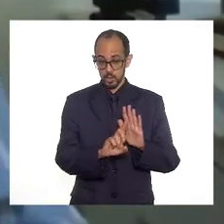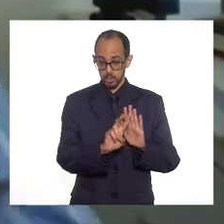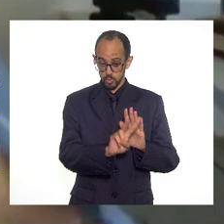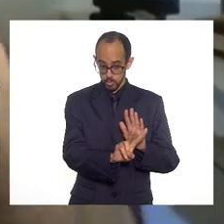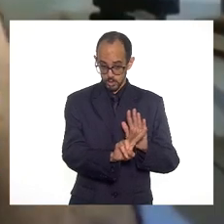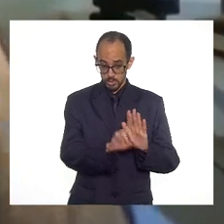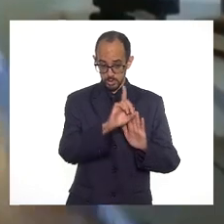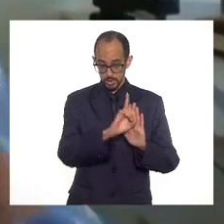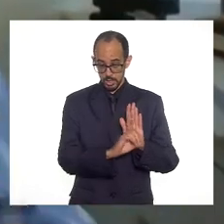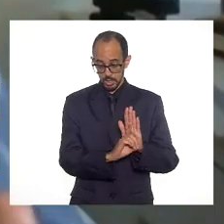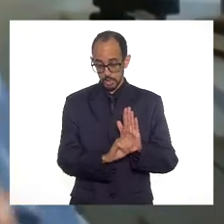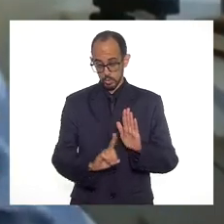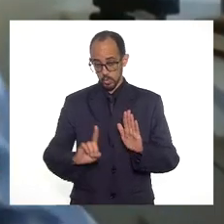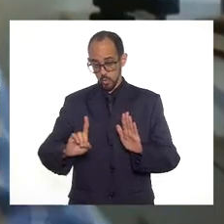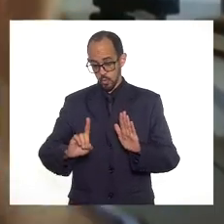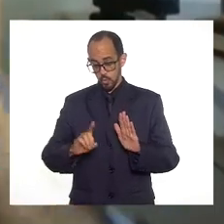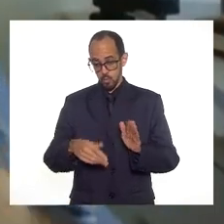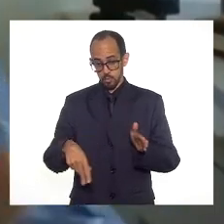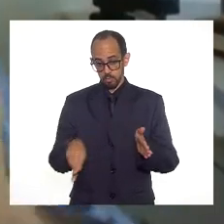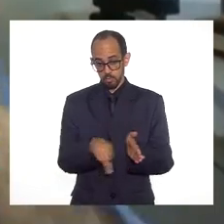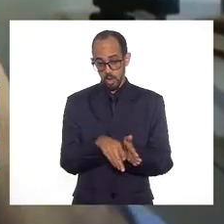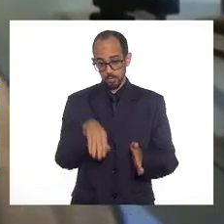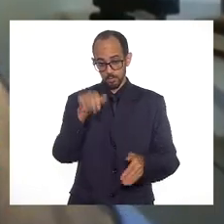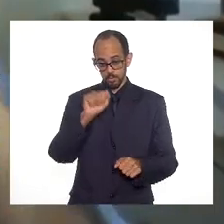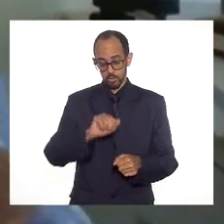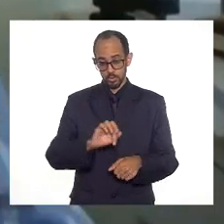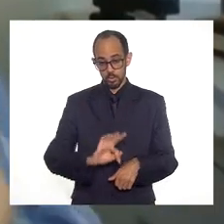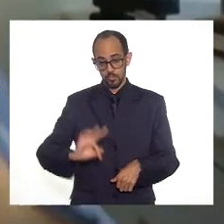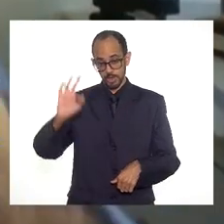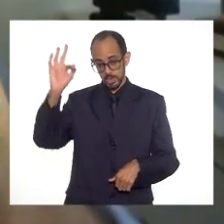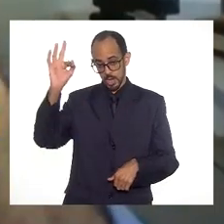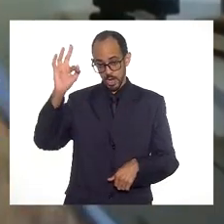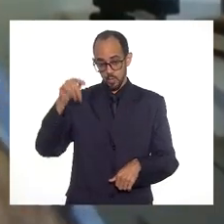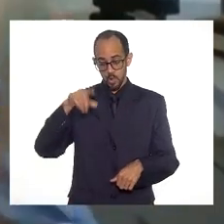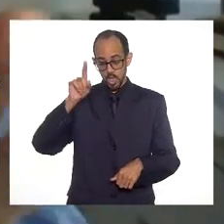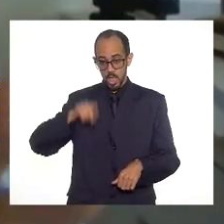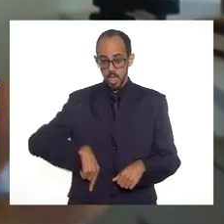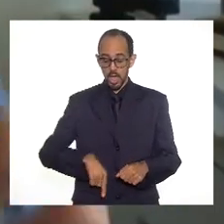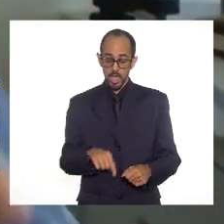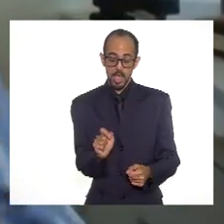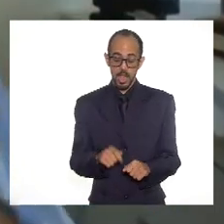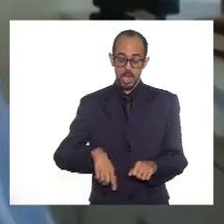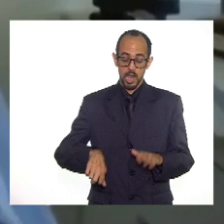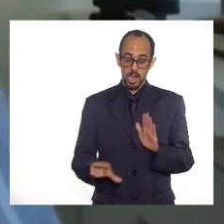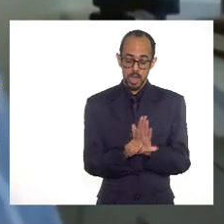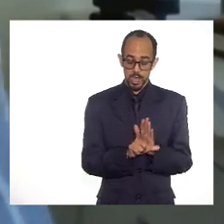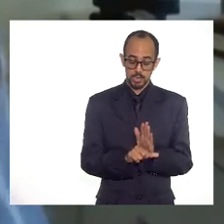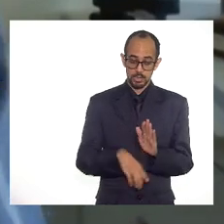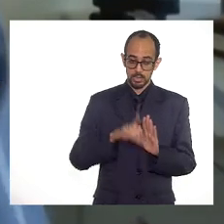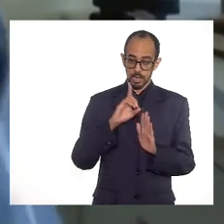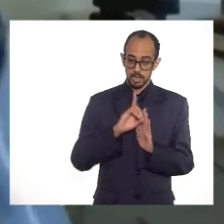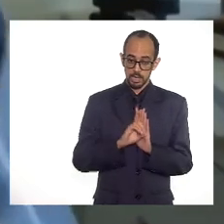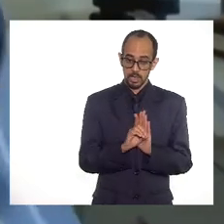a nível da União, e são leis complementares e decretos que não